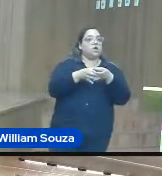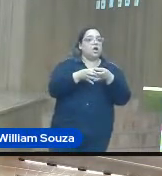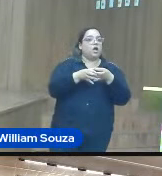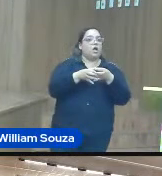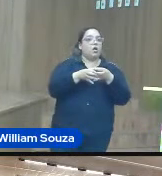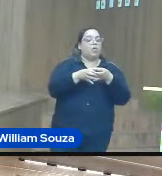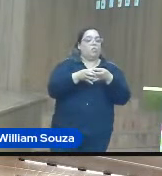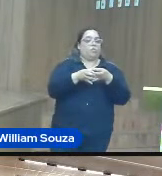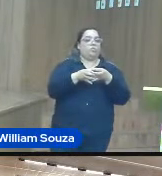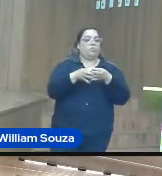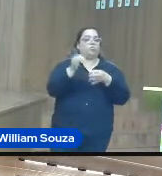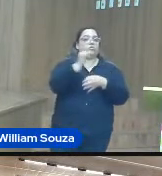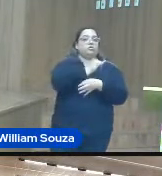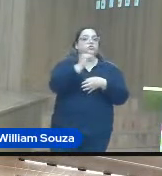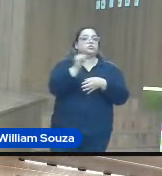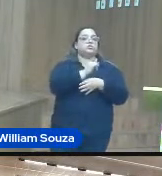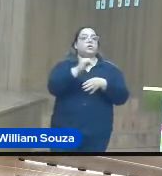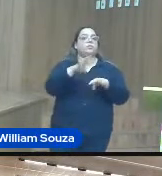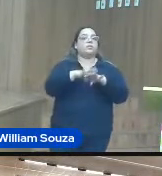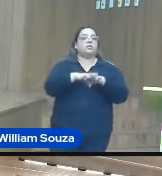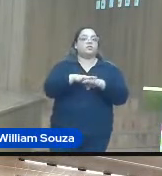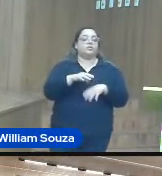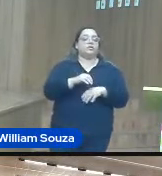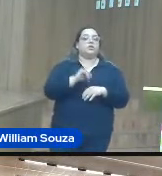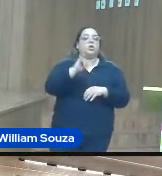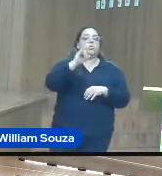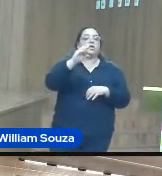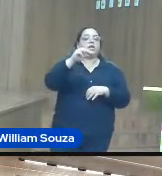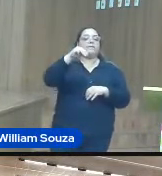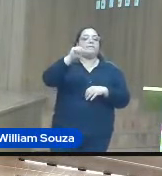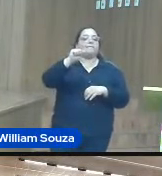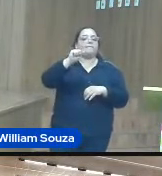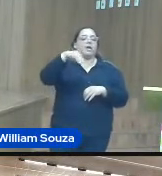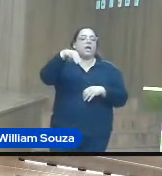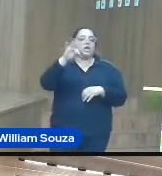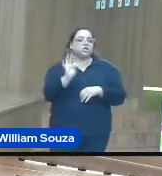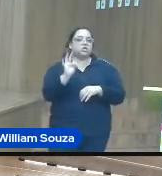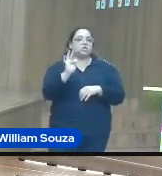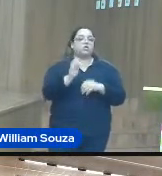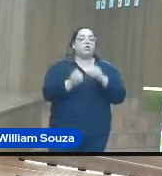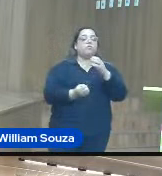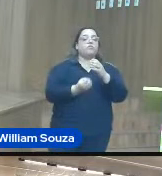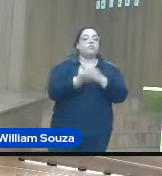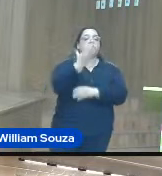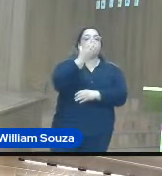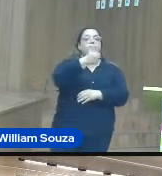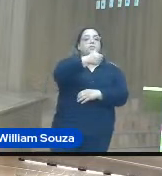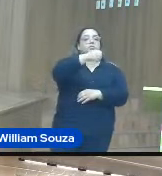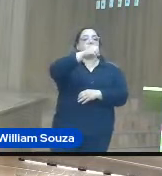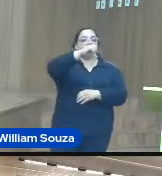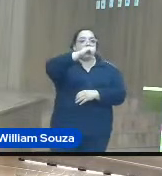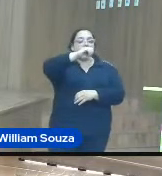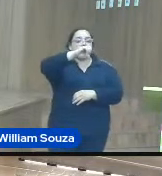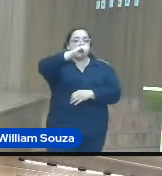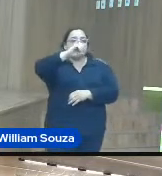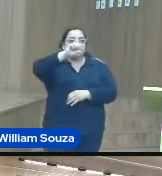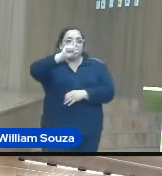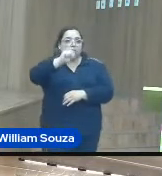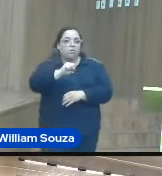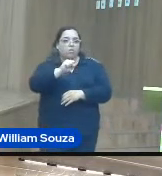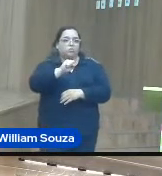ICMAI, ele foi fundado em 1908, em Roma, pelo Felix Klein, que foi seu primeiro